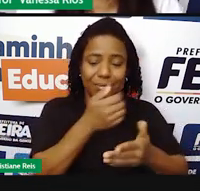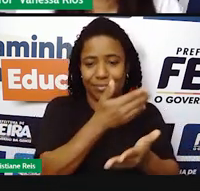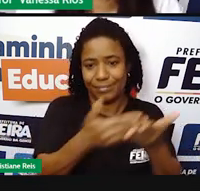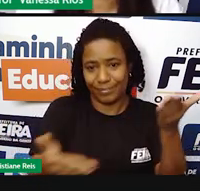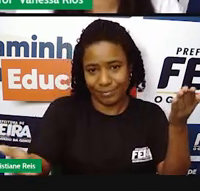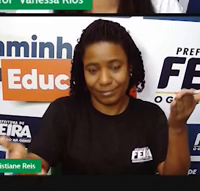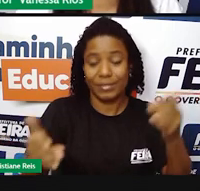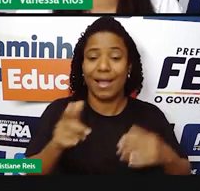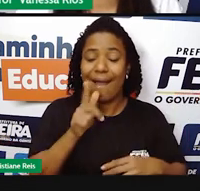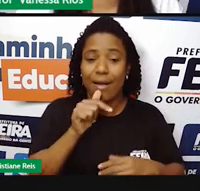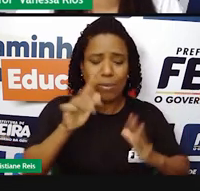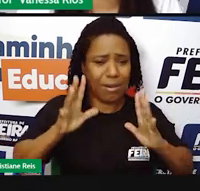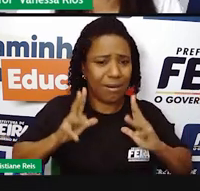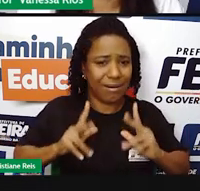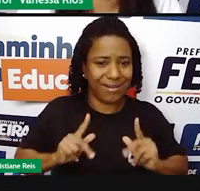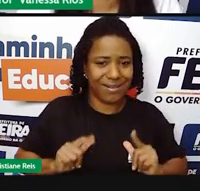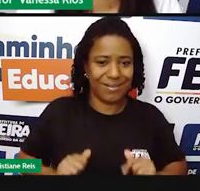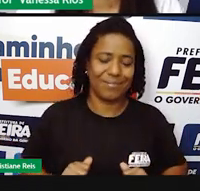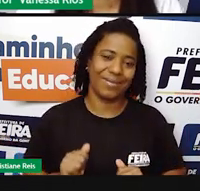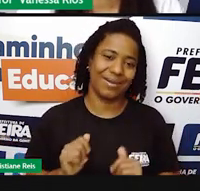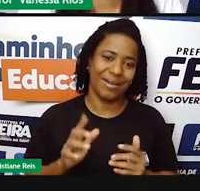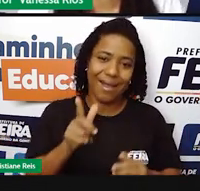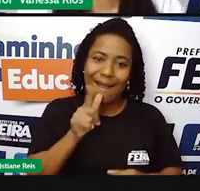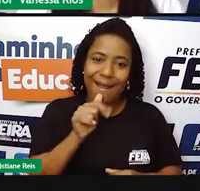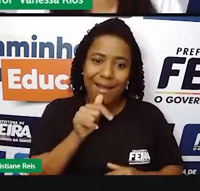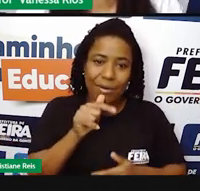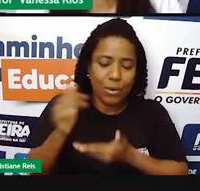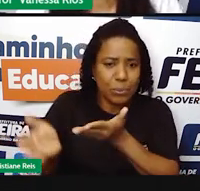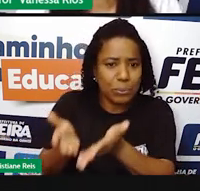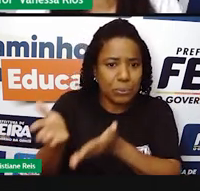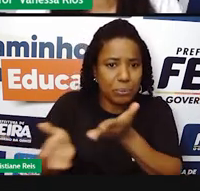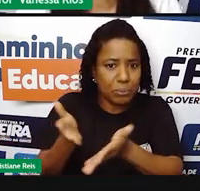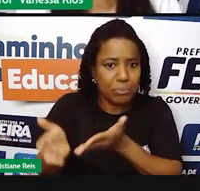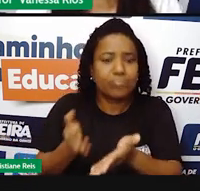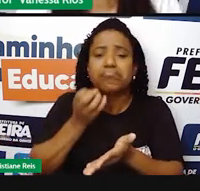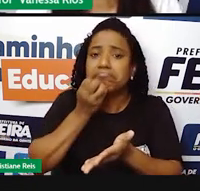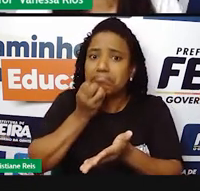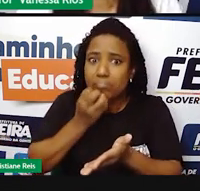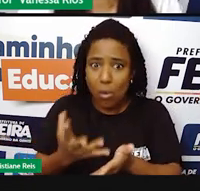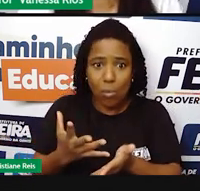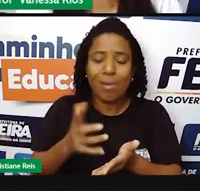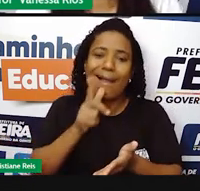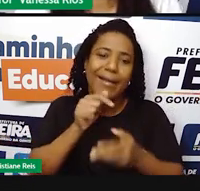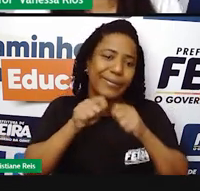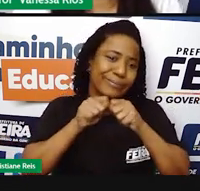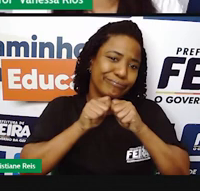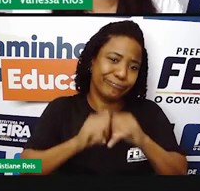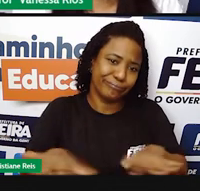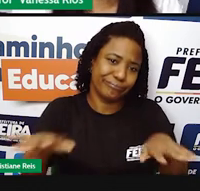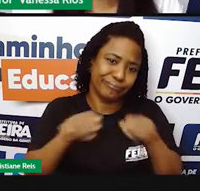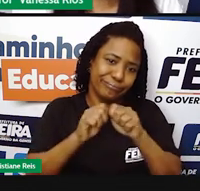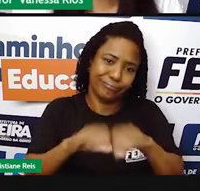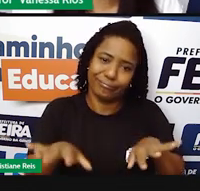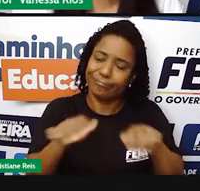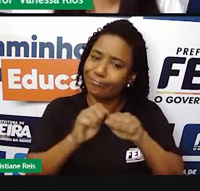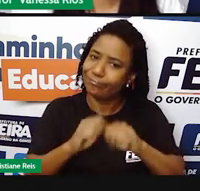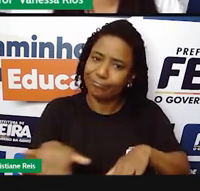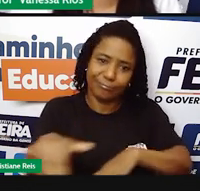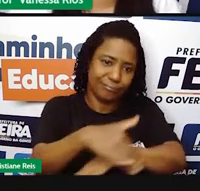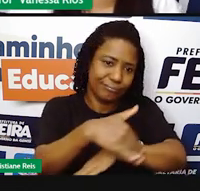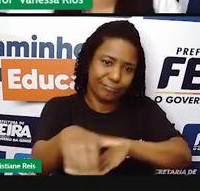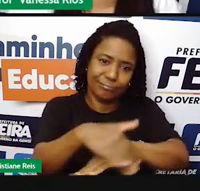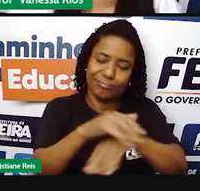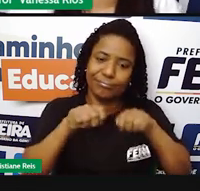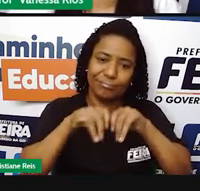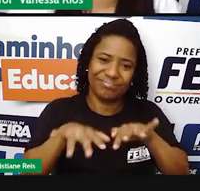água limpa, né? Uma água já tratada, que está sendo ali desperdiçada, porque ao jogar na rua ela não vai servir mais